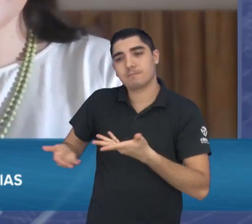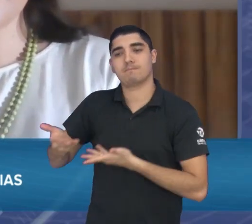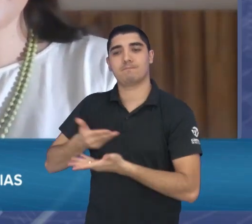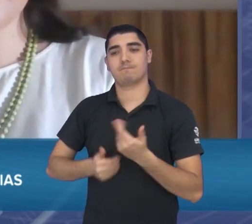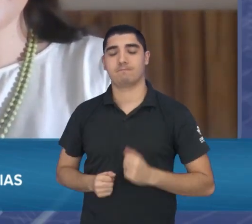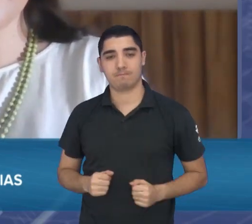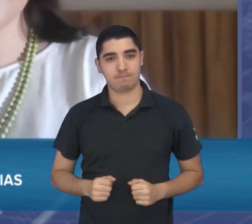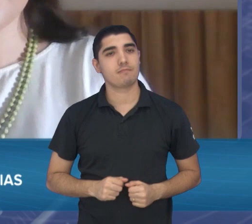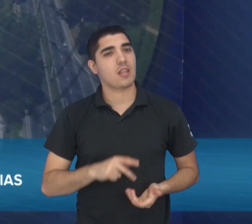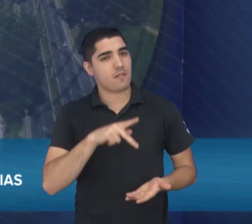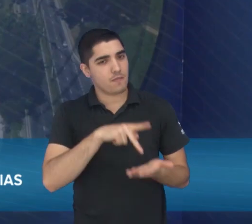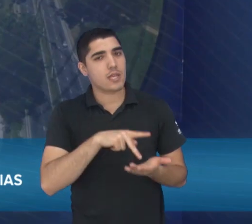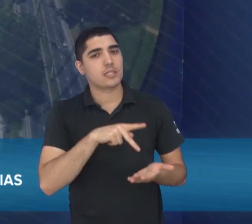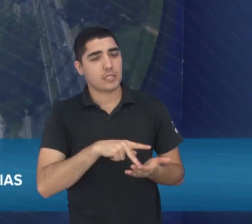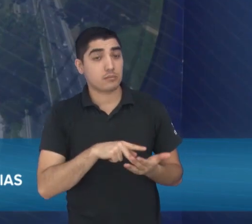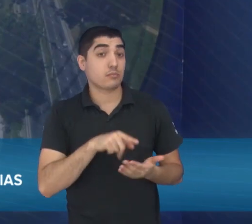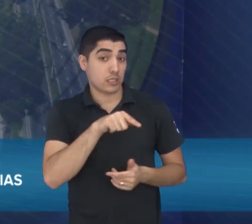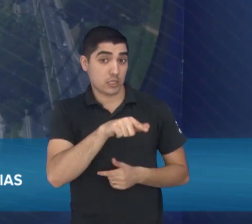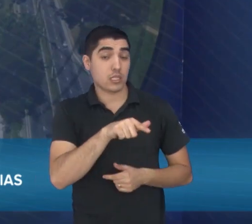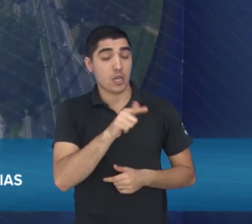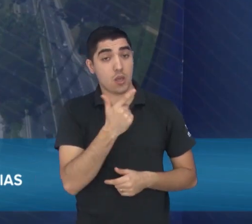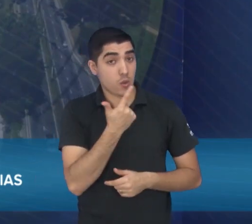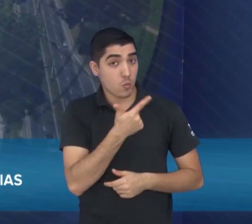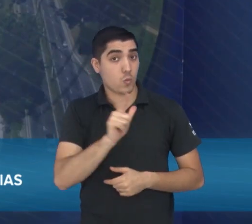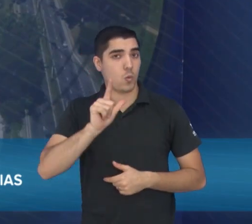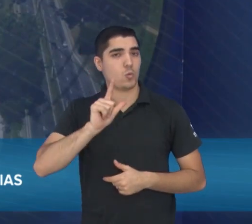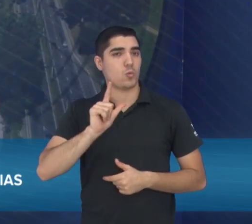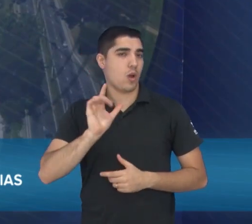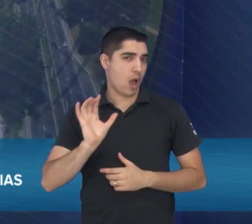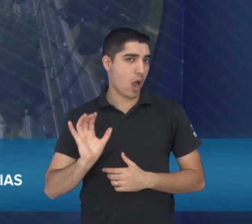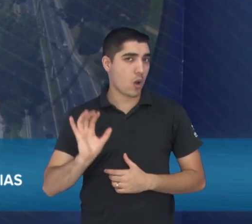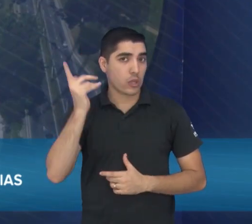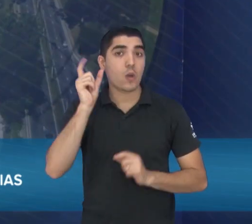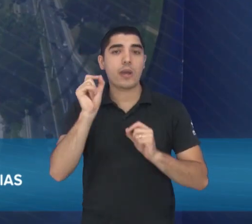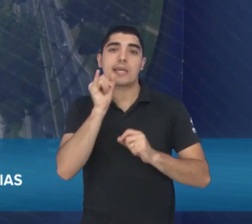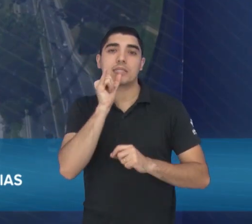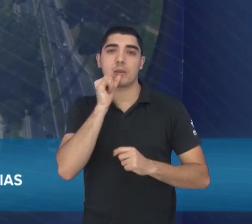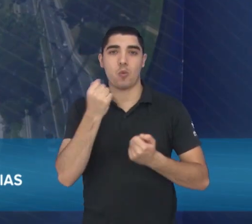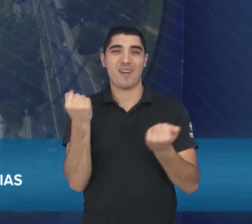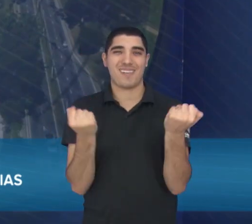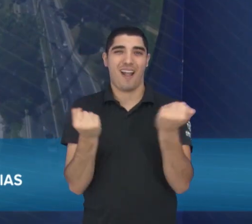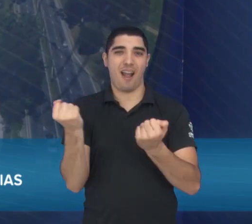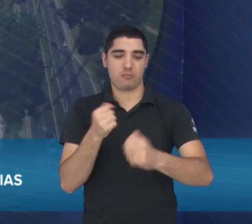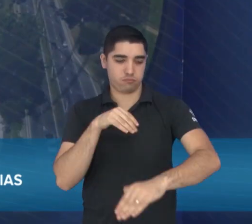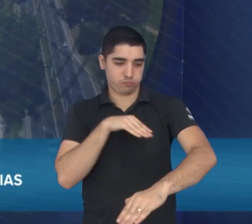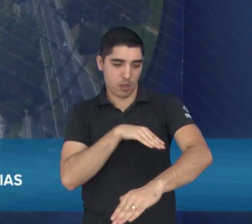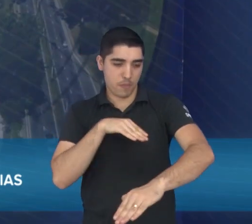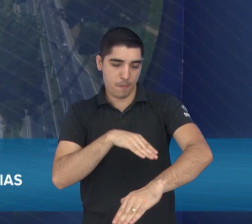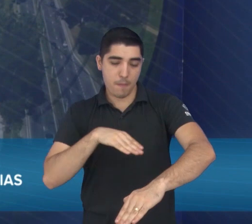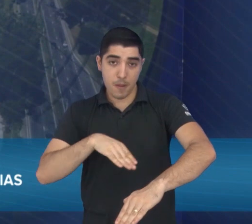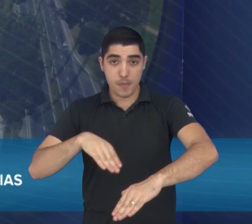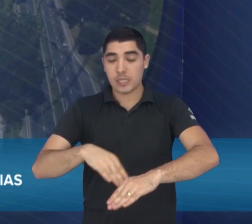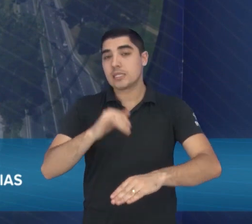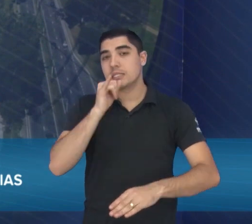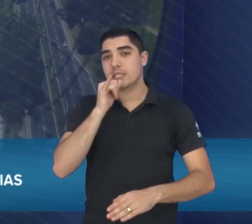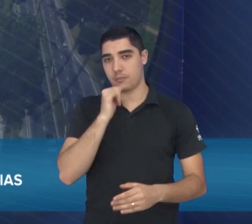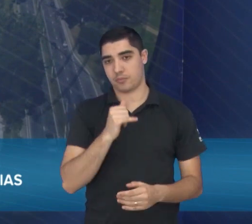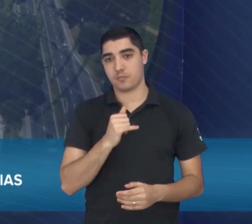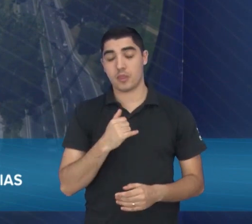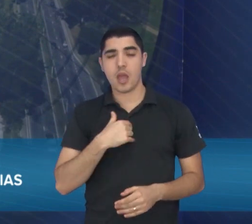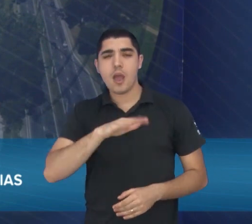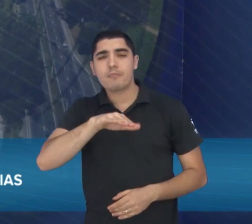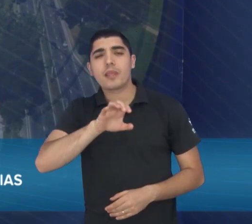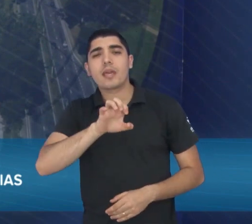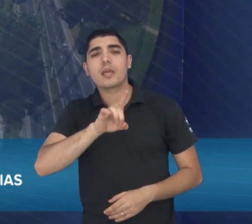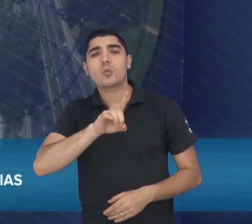Isso. Outra situação que gera bastante conflito também são carros, né? E tem a questão do estacionamento também. Vou começar com você,